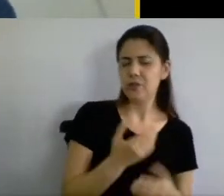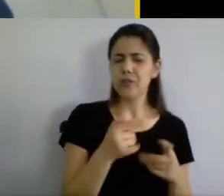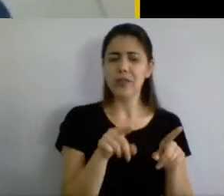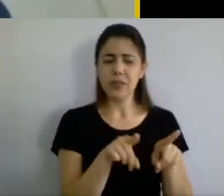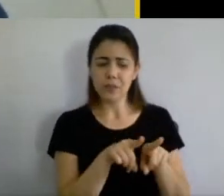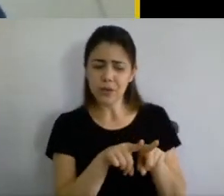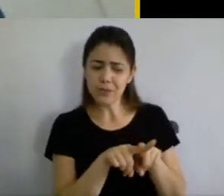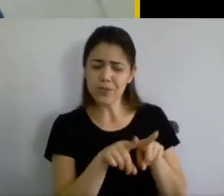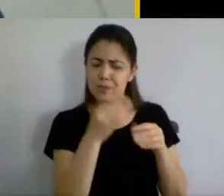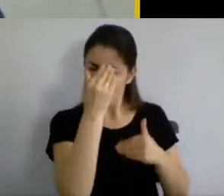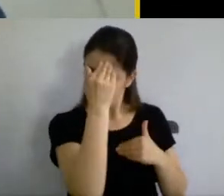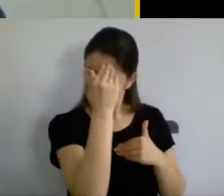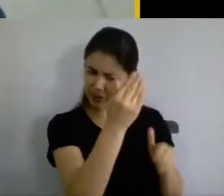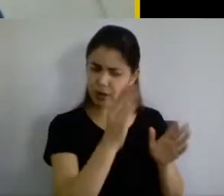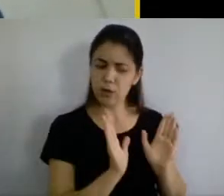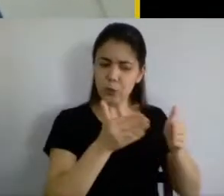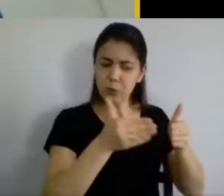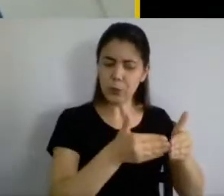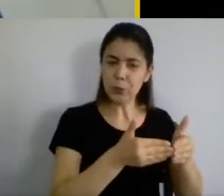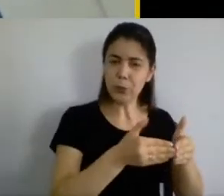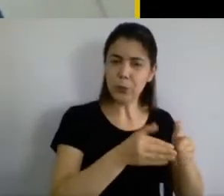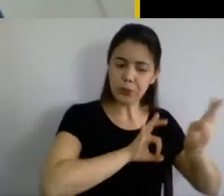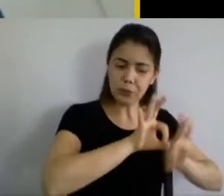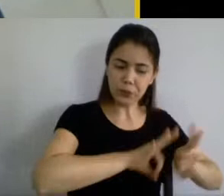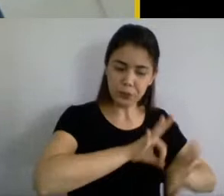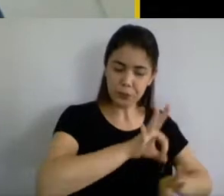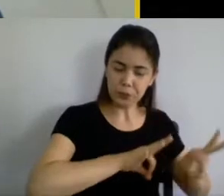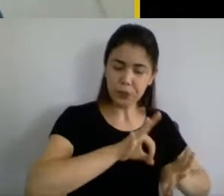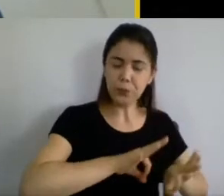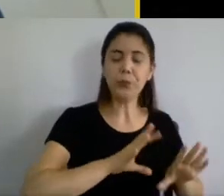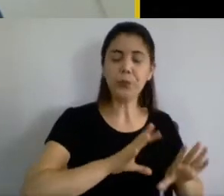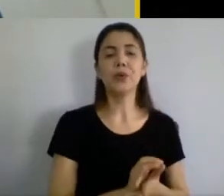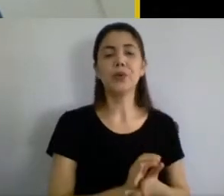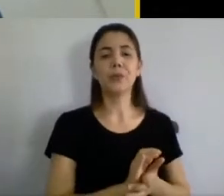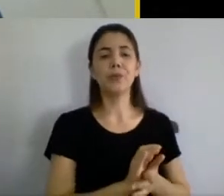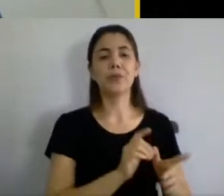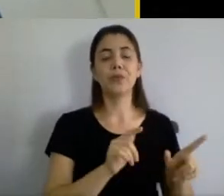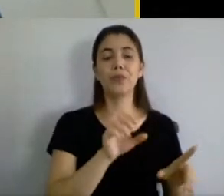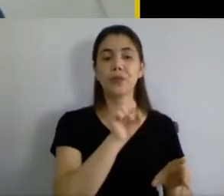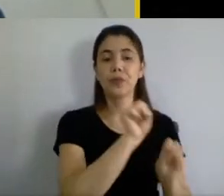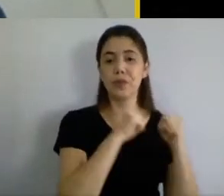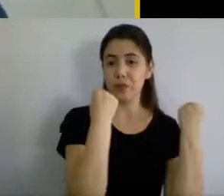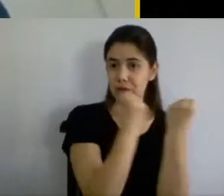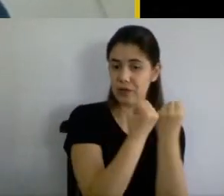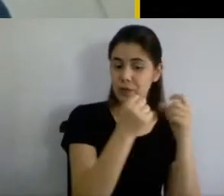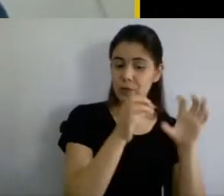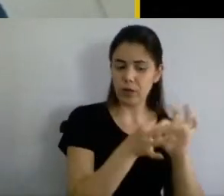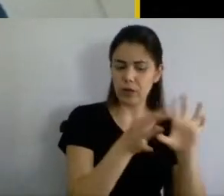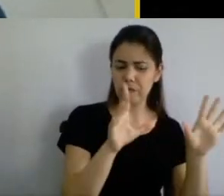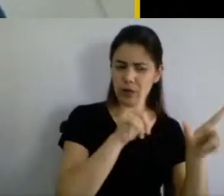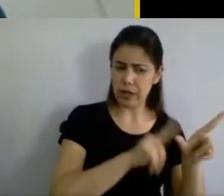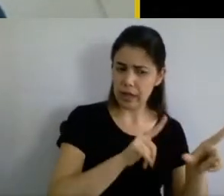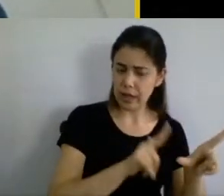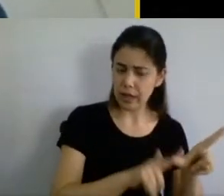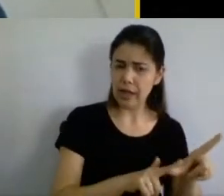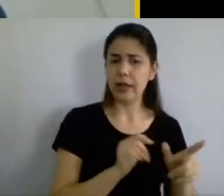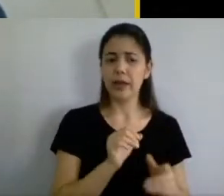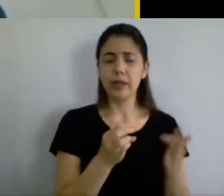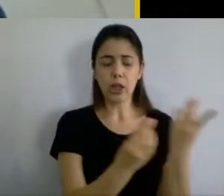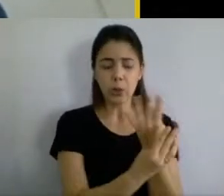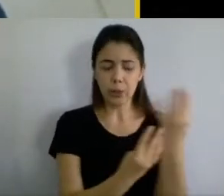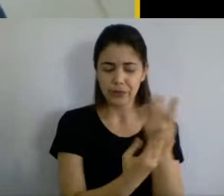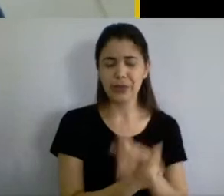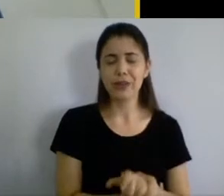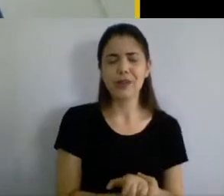organizadora dos Seminários Abertos das Letras da Universidade Federal de Santa Maria. Agradeço o convite, eu fiquei muito